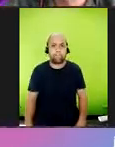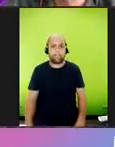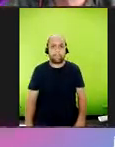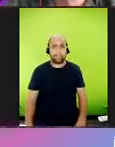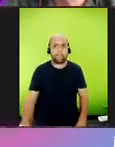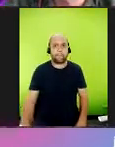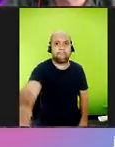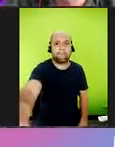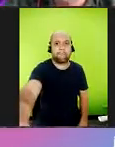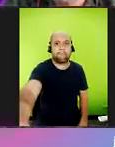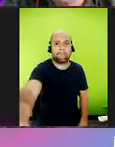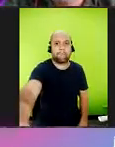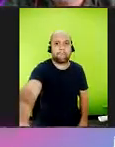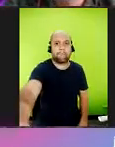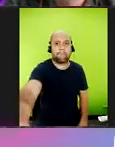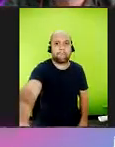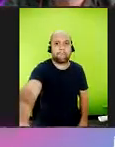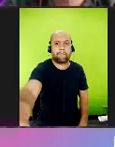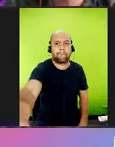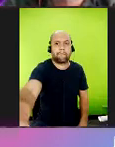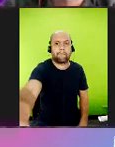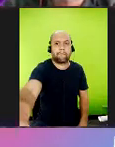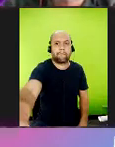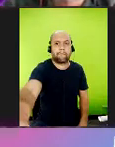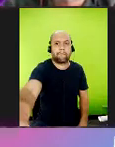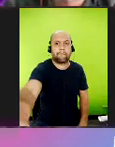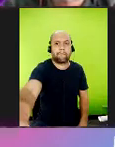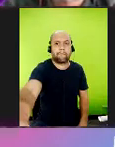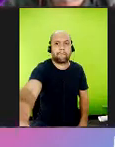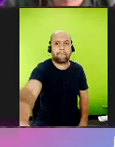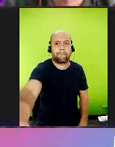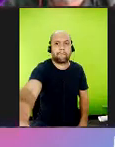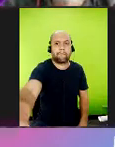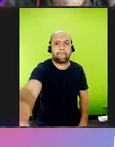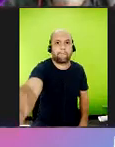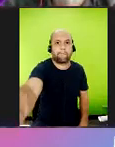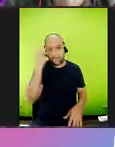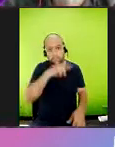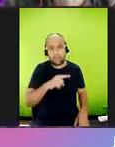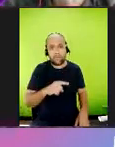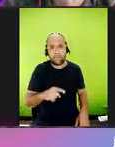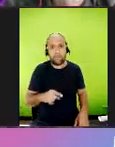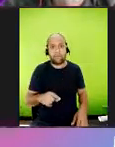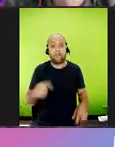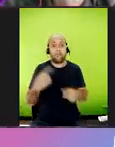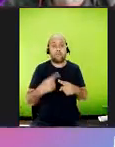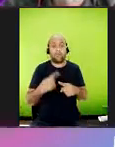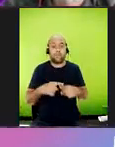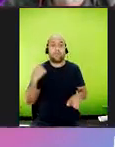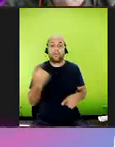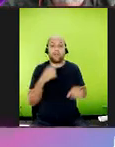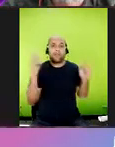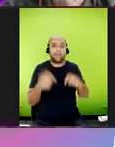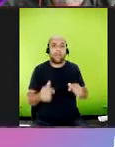se você puder me sandri Braga deixa beijo colocar aqui no sato's para que possam fazer a